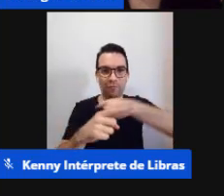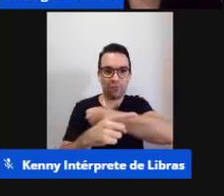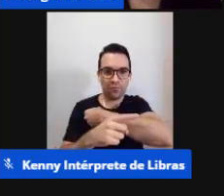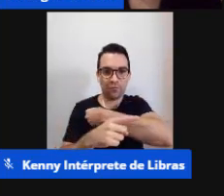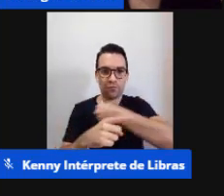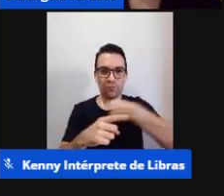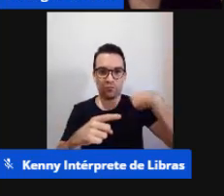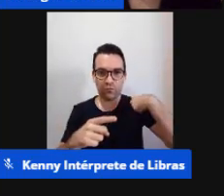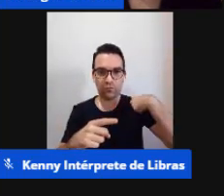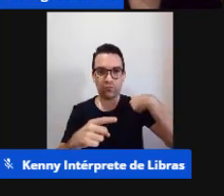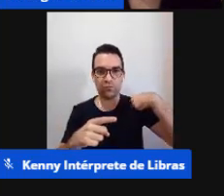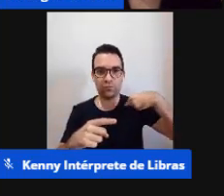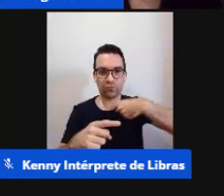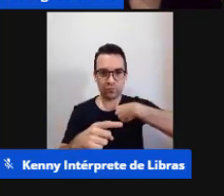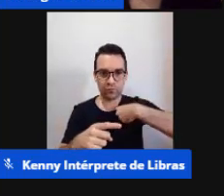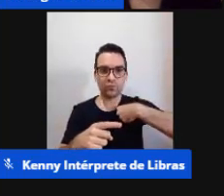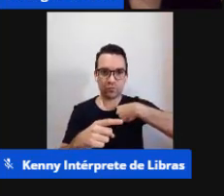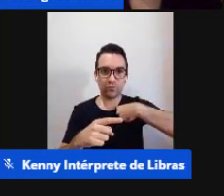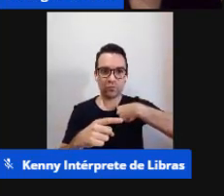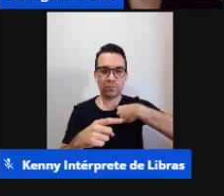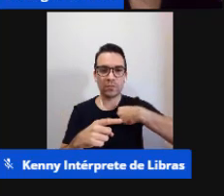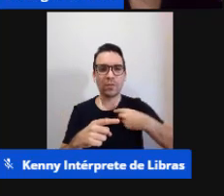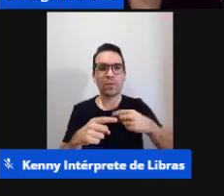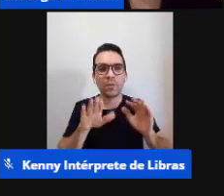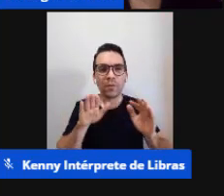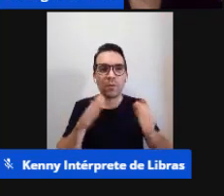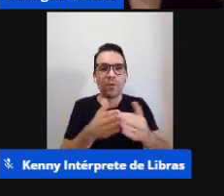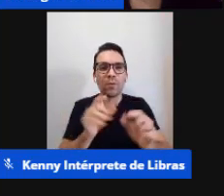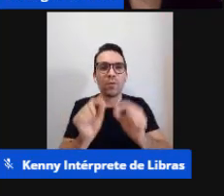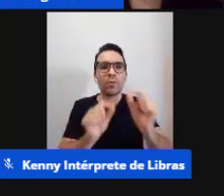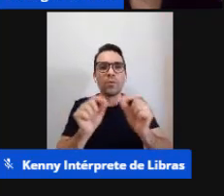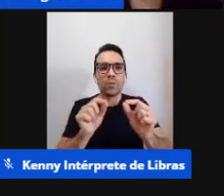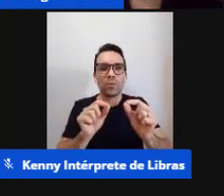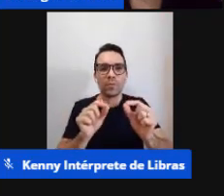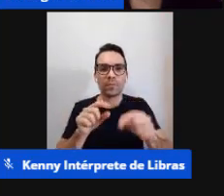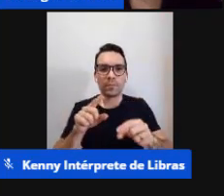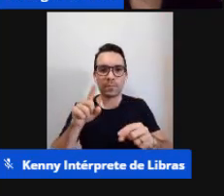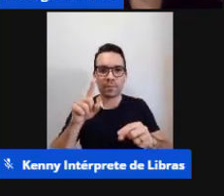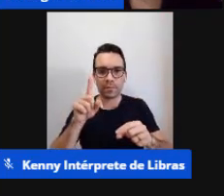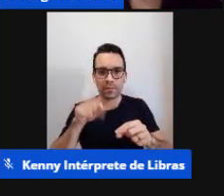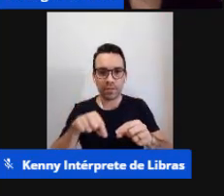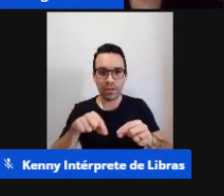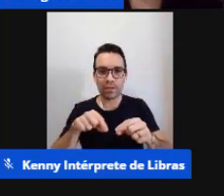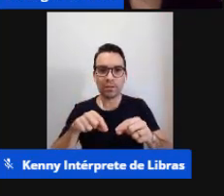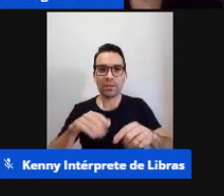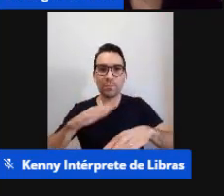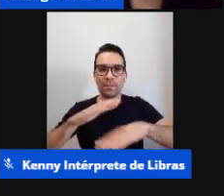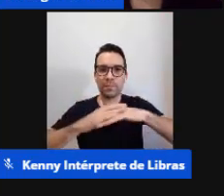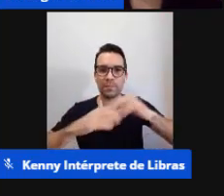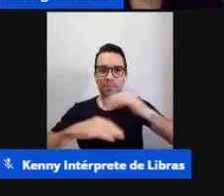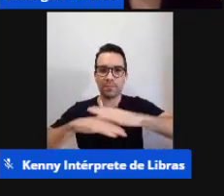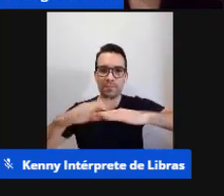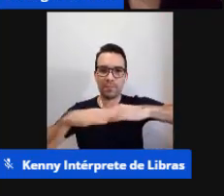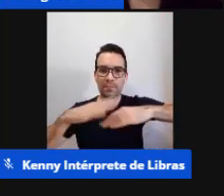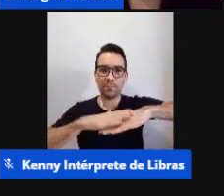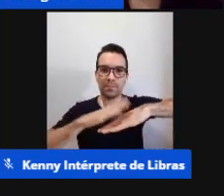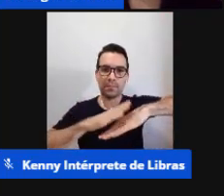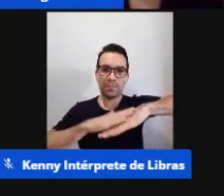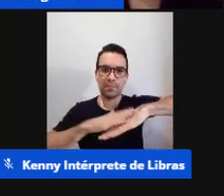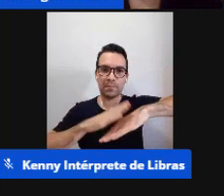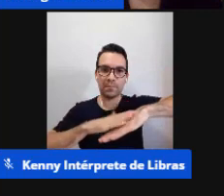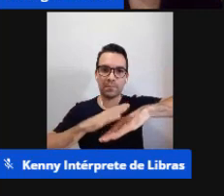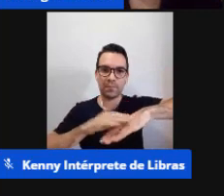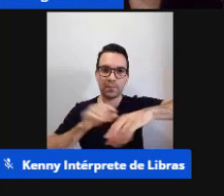muita concentração, muita coordenação óculo-manual, que é importante a criança sempre ver onde está colocando,